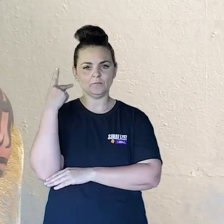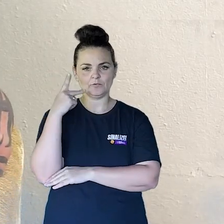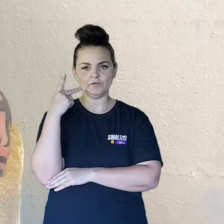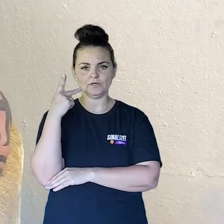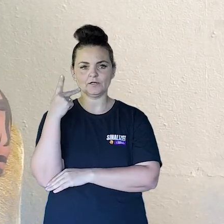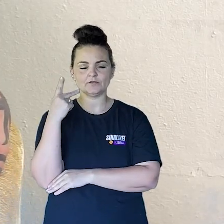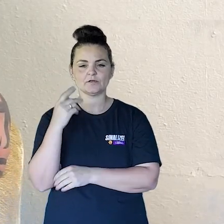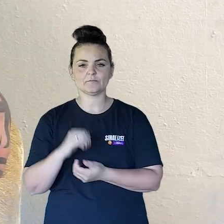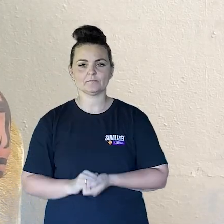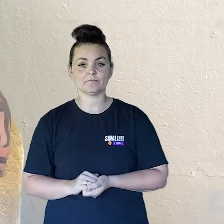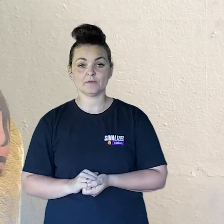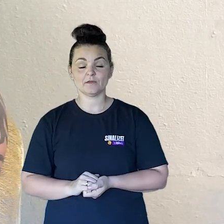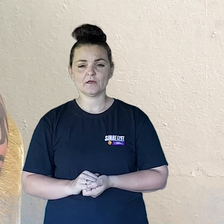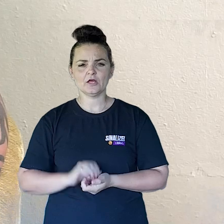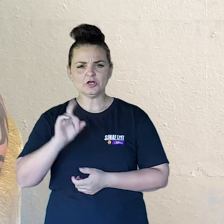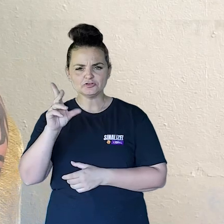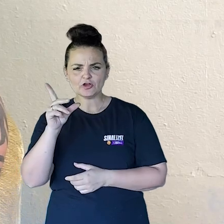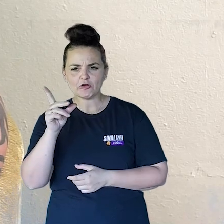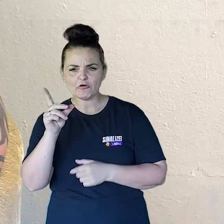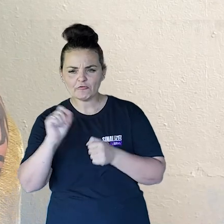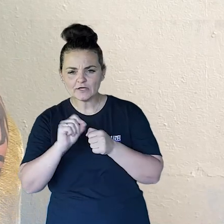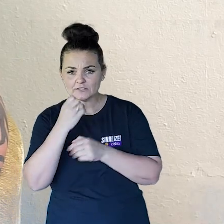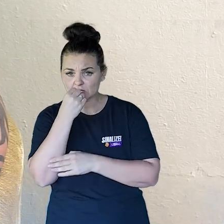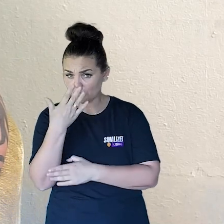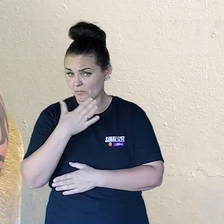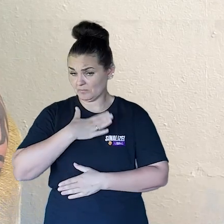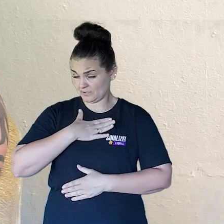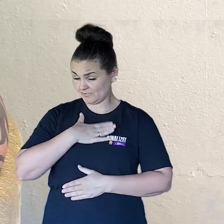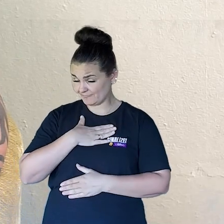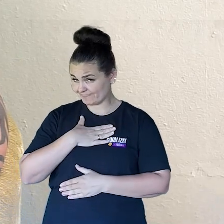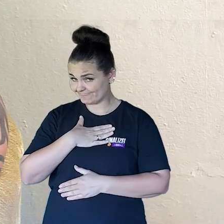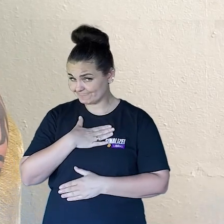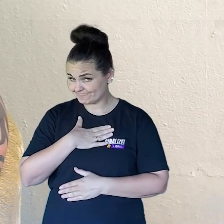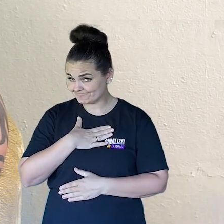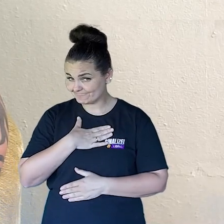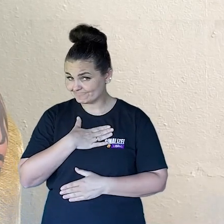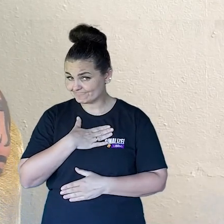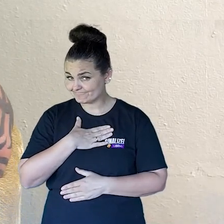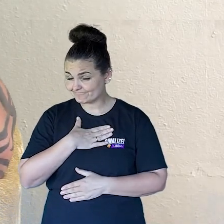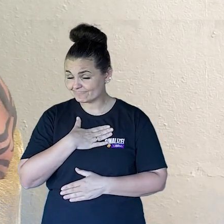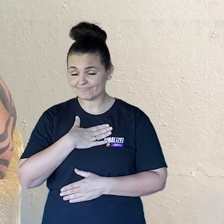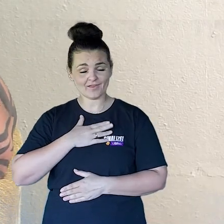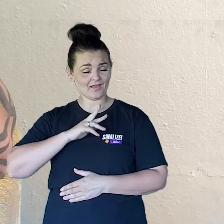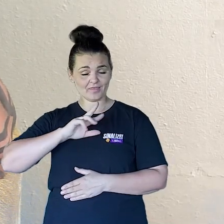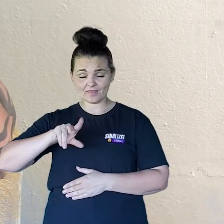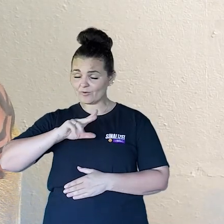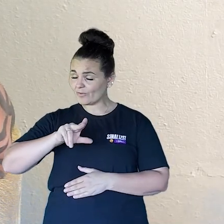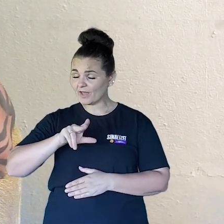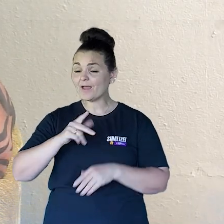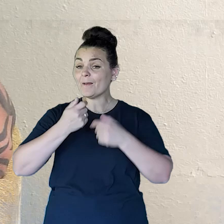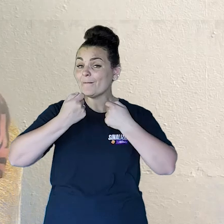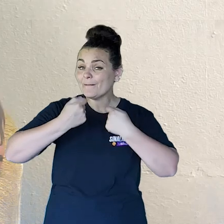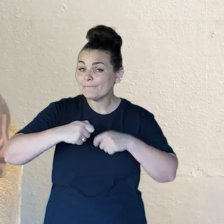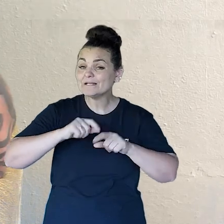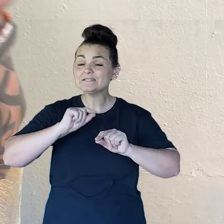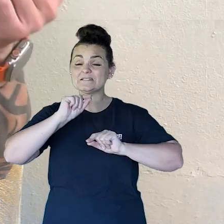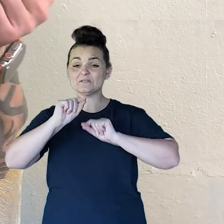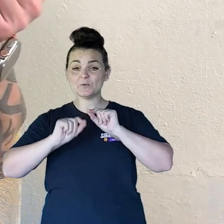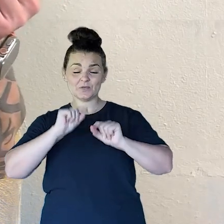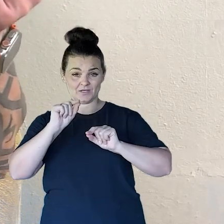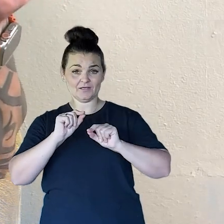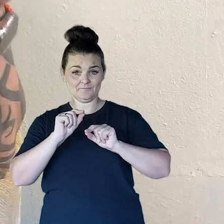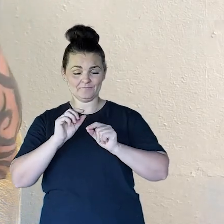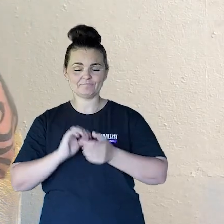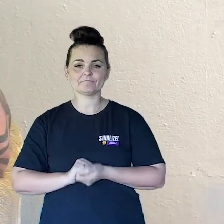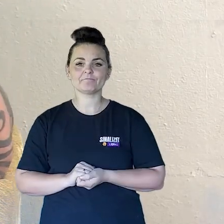que é bom para mim, né? E você tem que basear no quê? Não só no que o seu